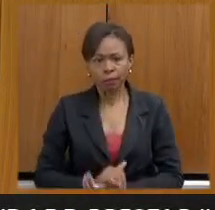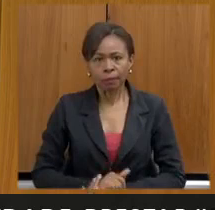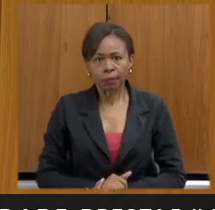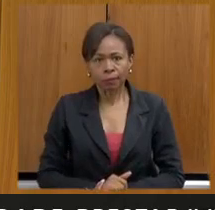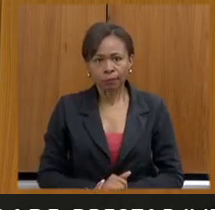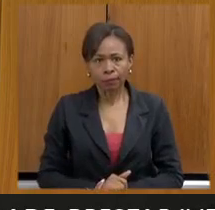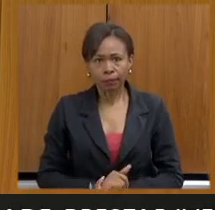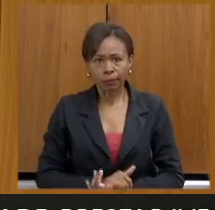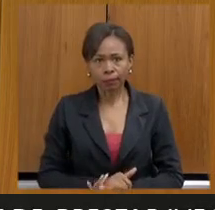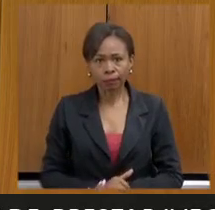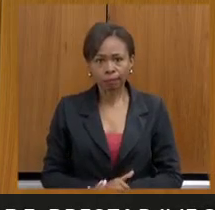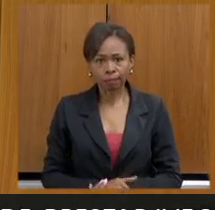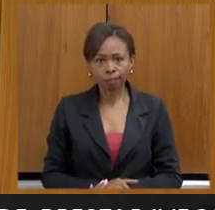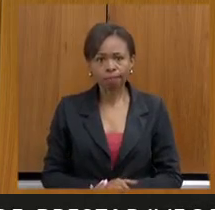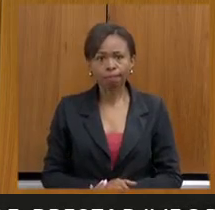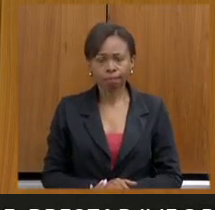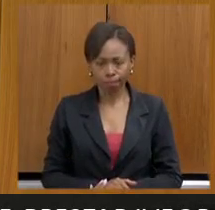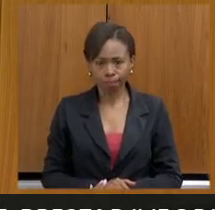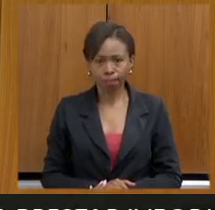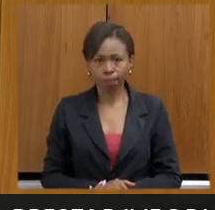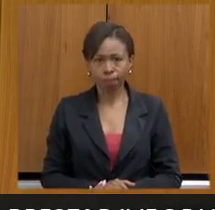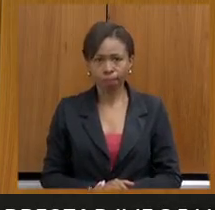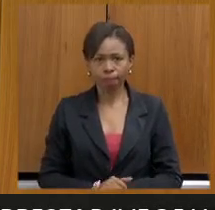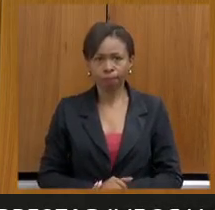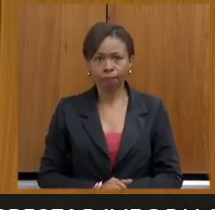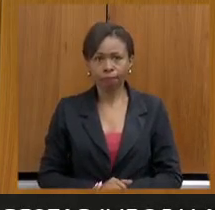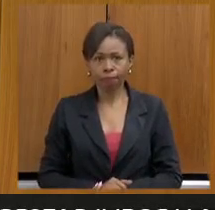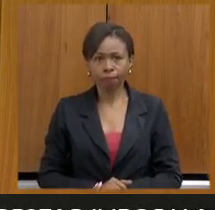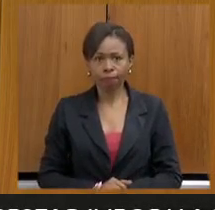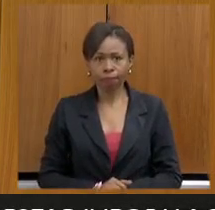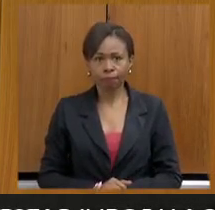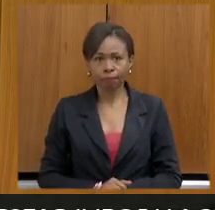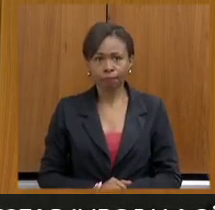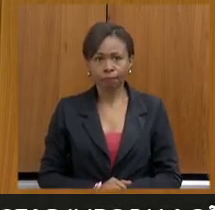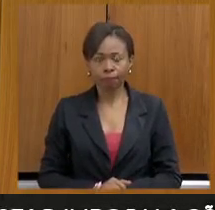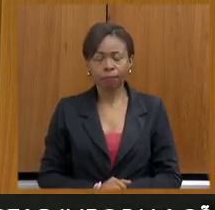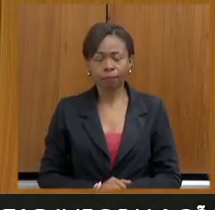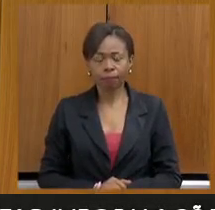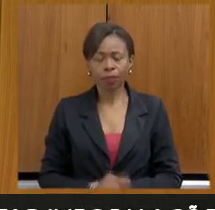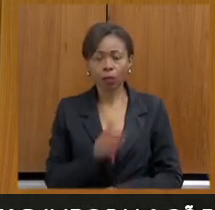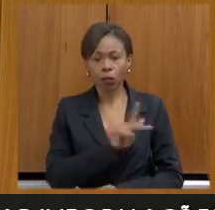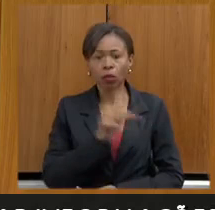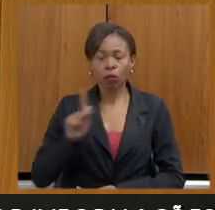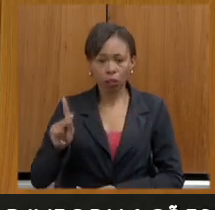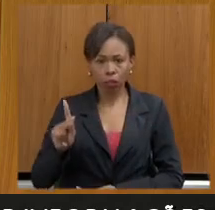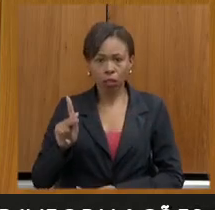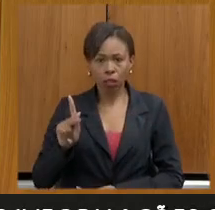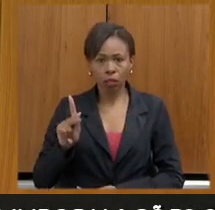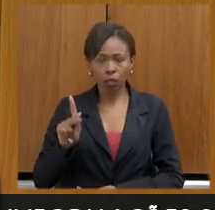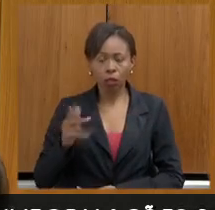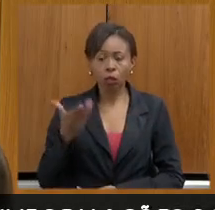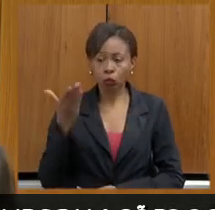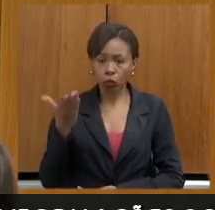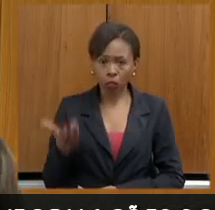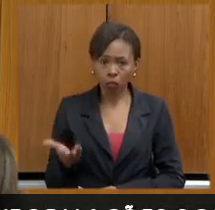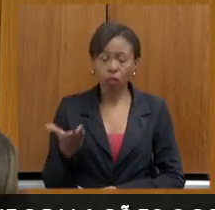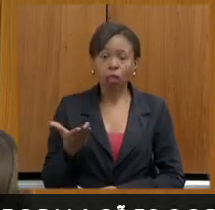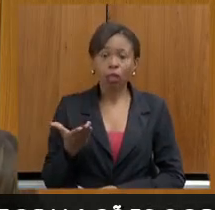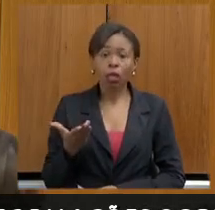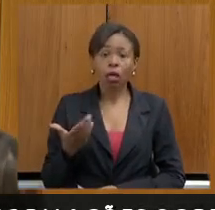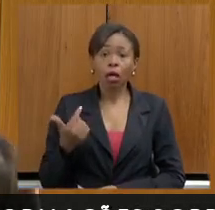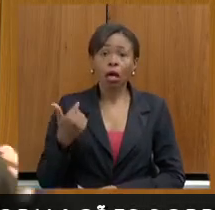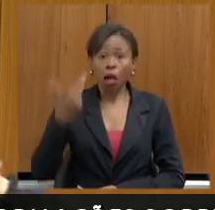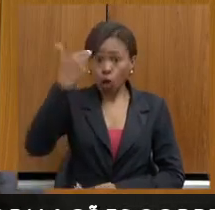E aí o presidente pela ordem antigo 64 Presidente vossa excelência eu